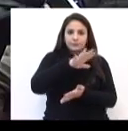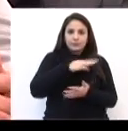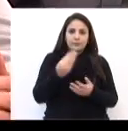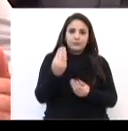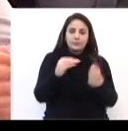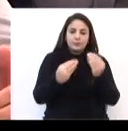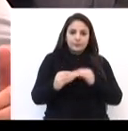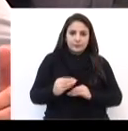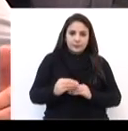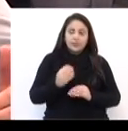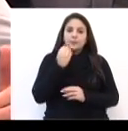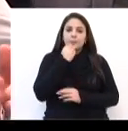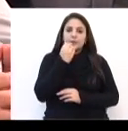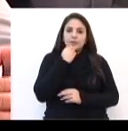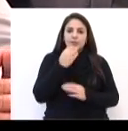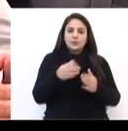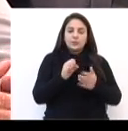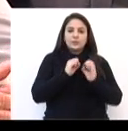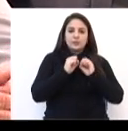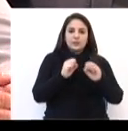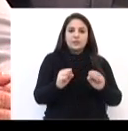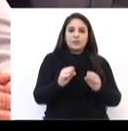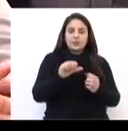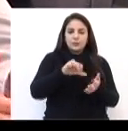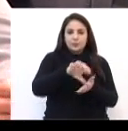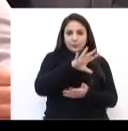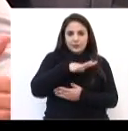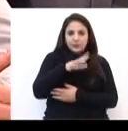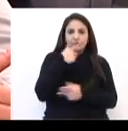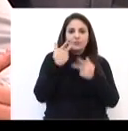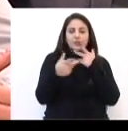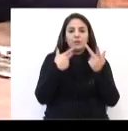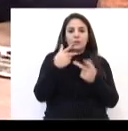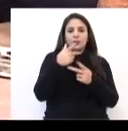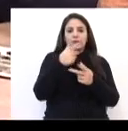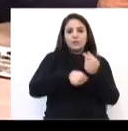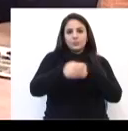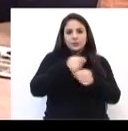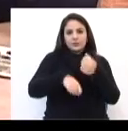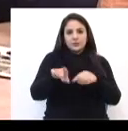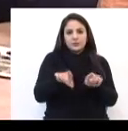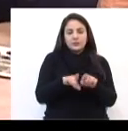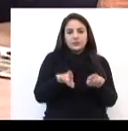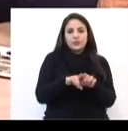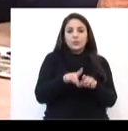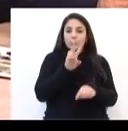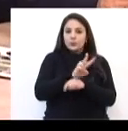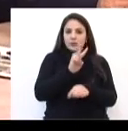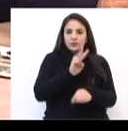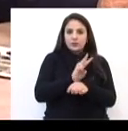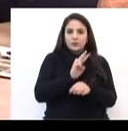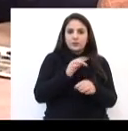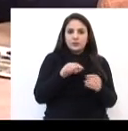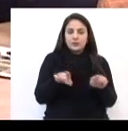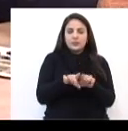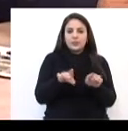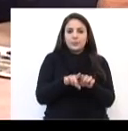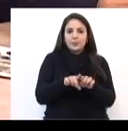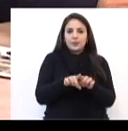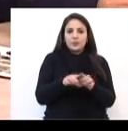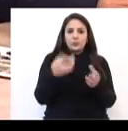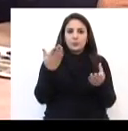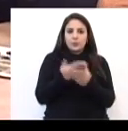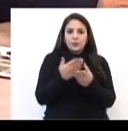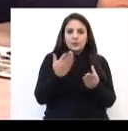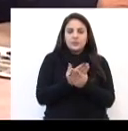pedreira. O secretário de Meio Ambiente falou que a administração está sendo cautelosa e vai conduzir o